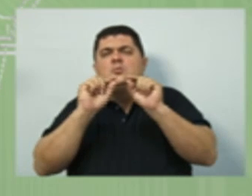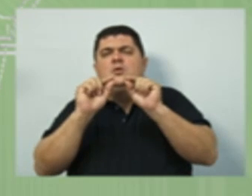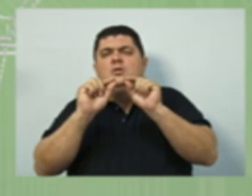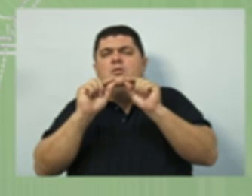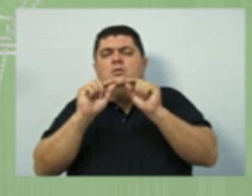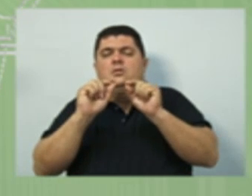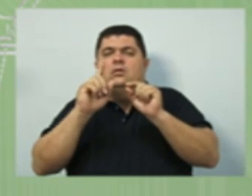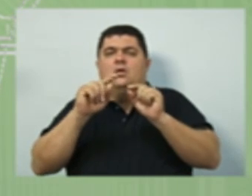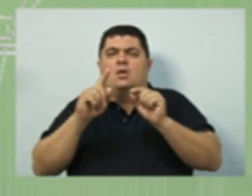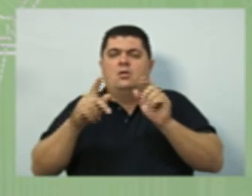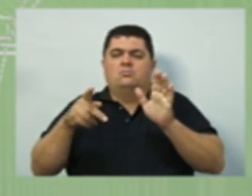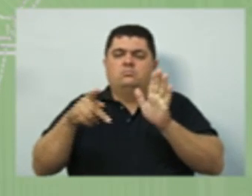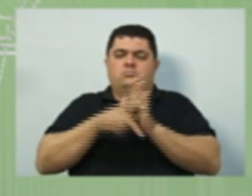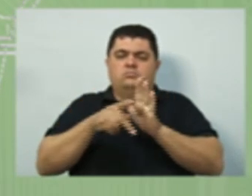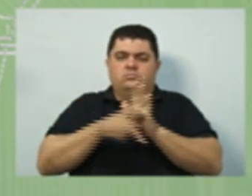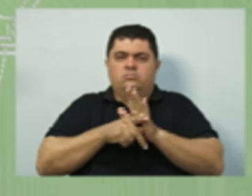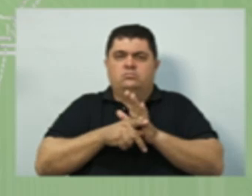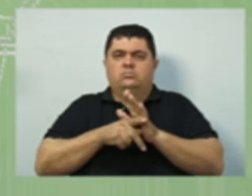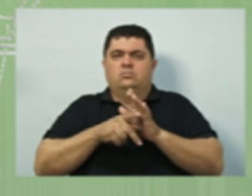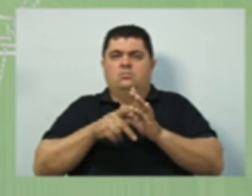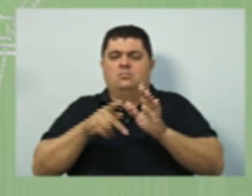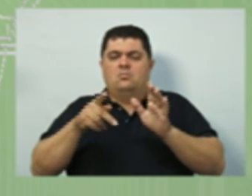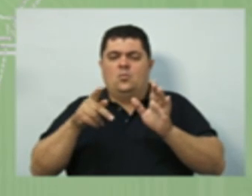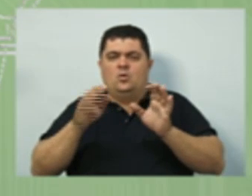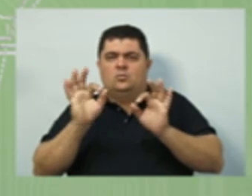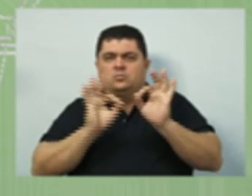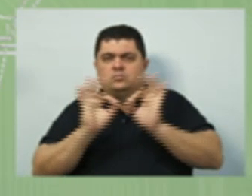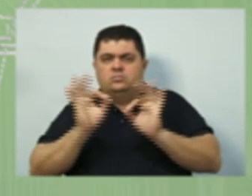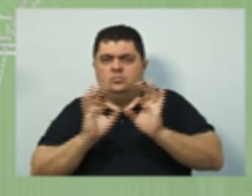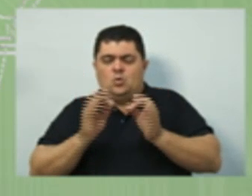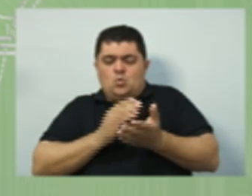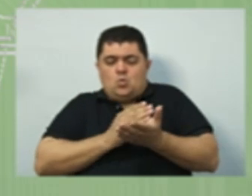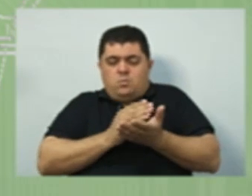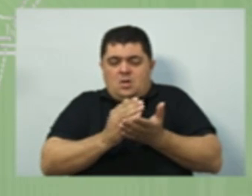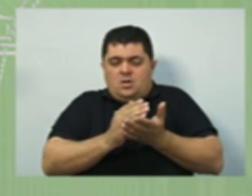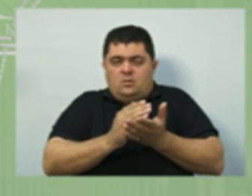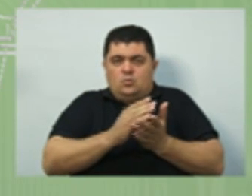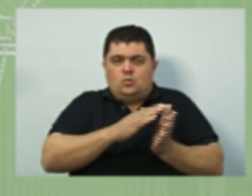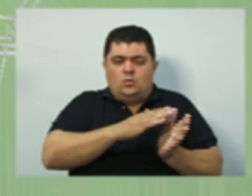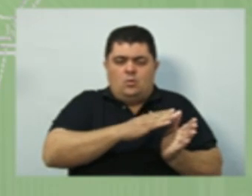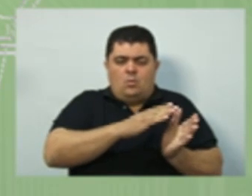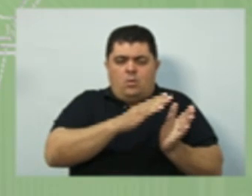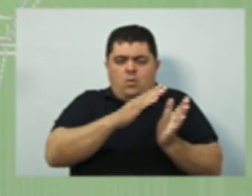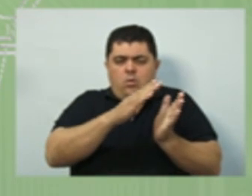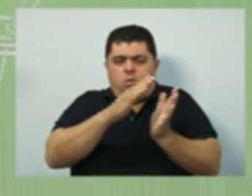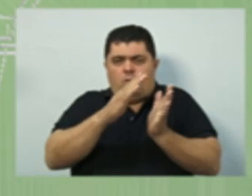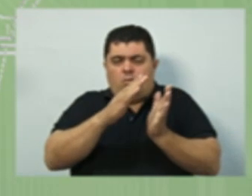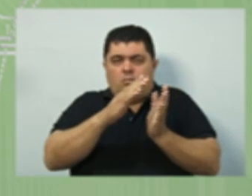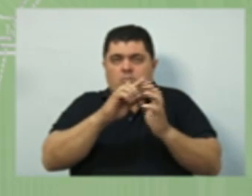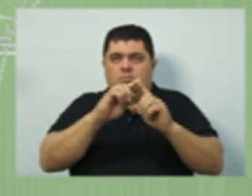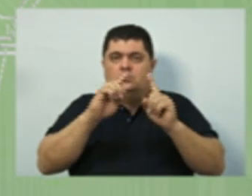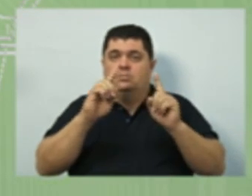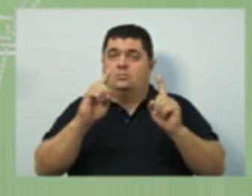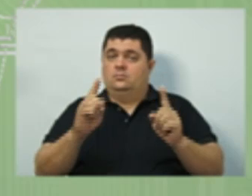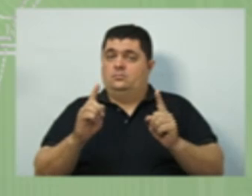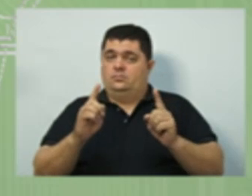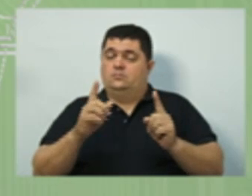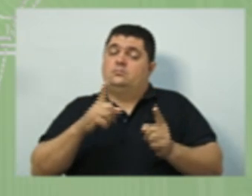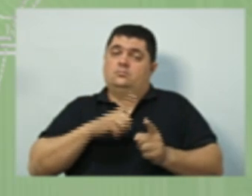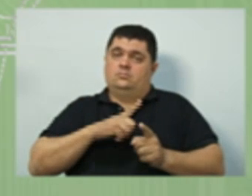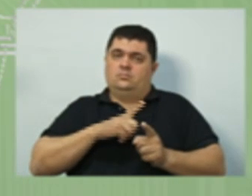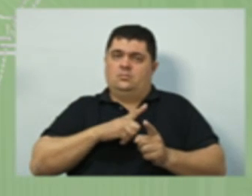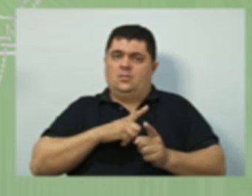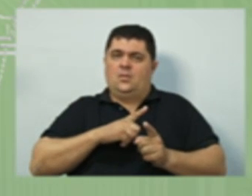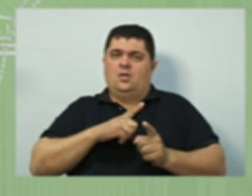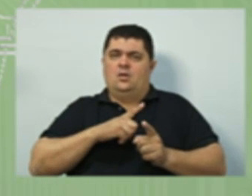de alicerce, essencial, indispensável. Mas existe o